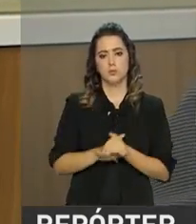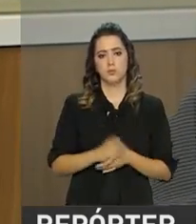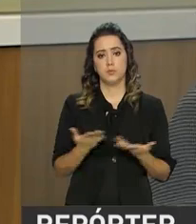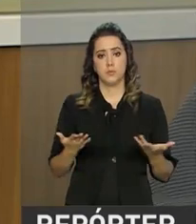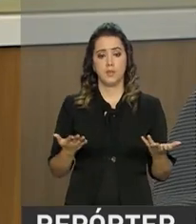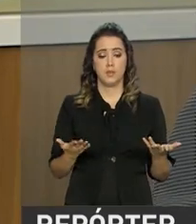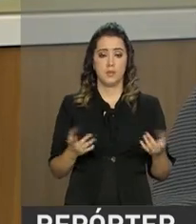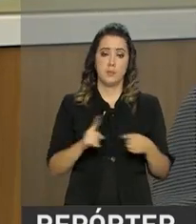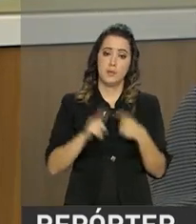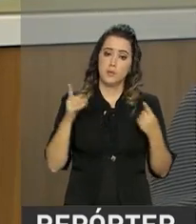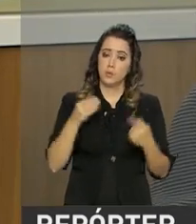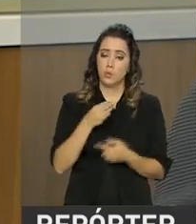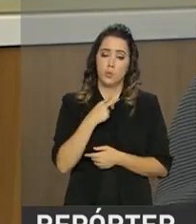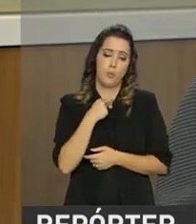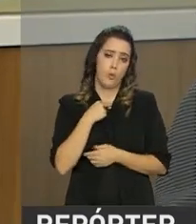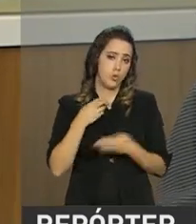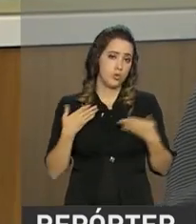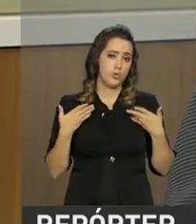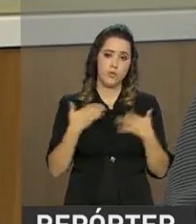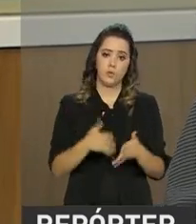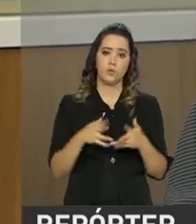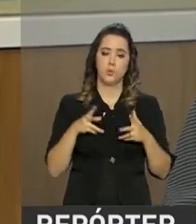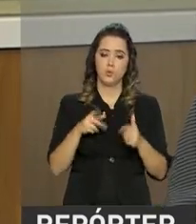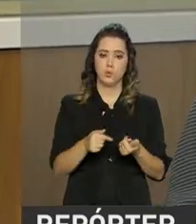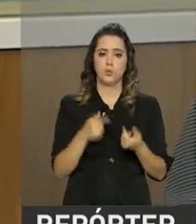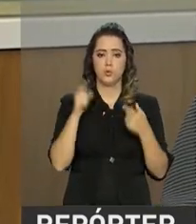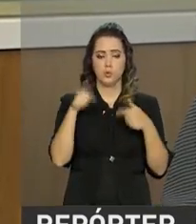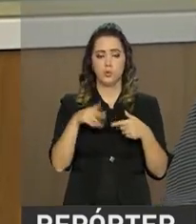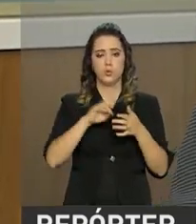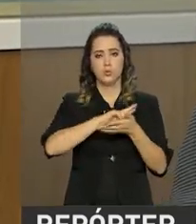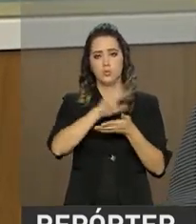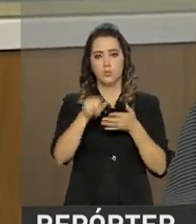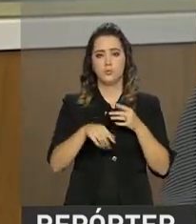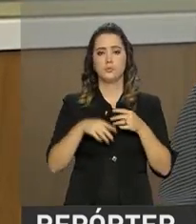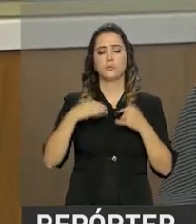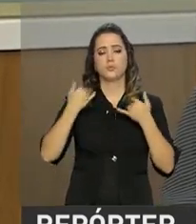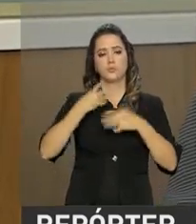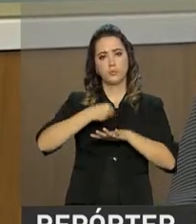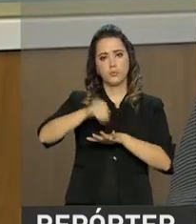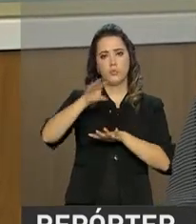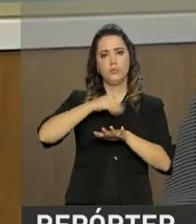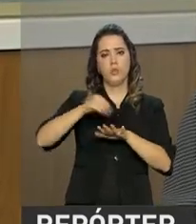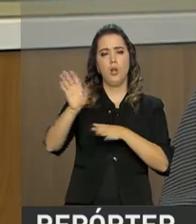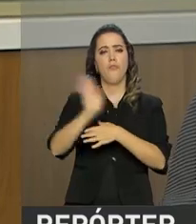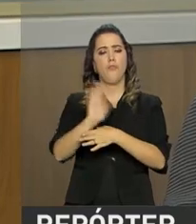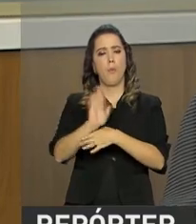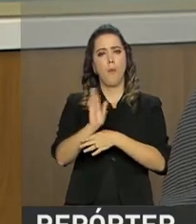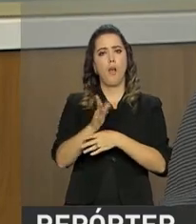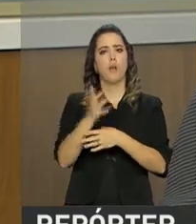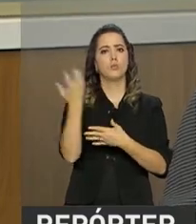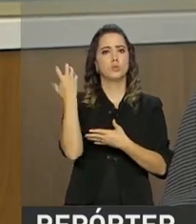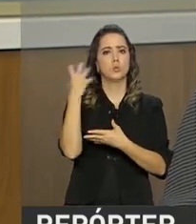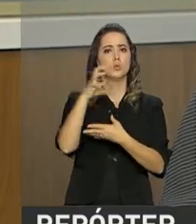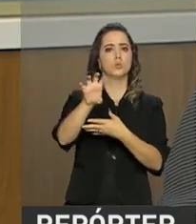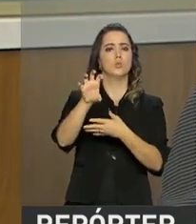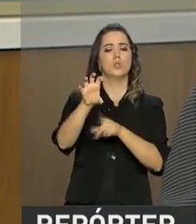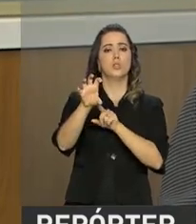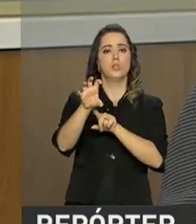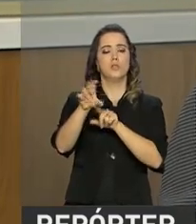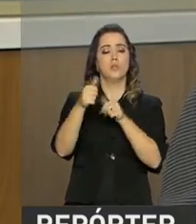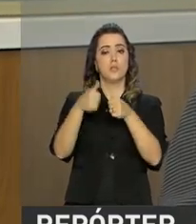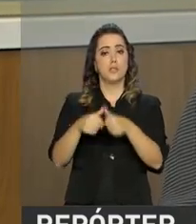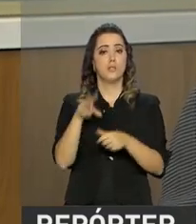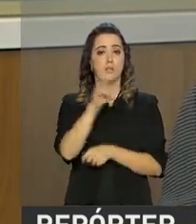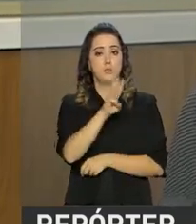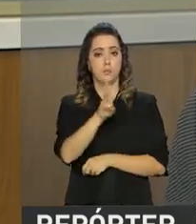infelizmente quem não puder deve todo esse cabedal de informação gravações filmagens vão estar disponíveis no